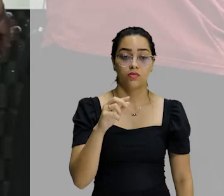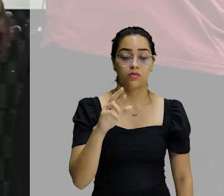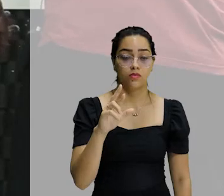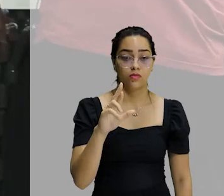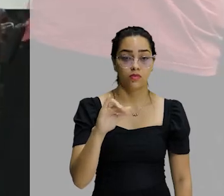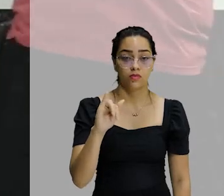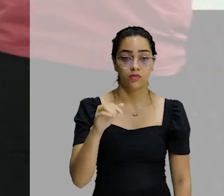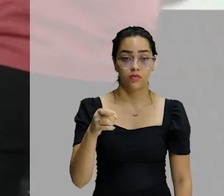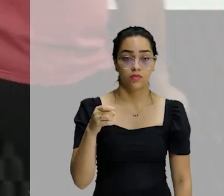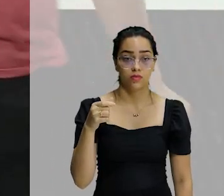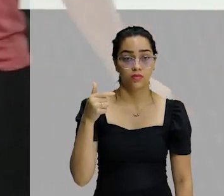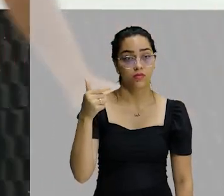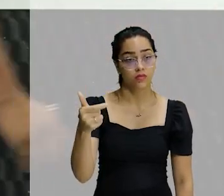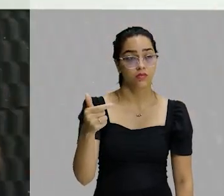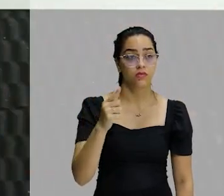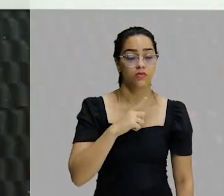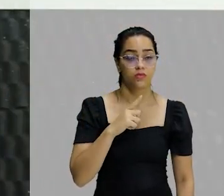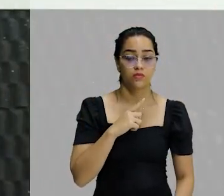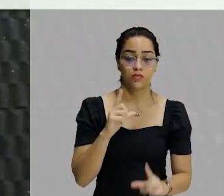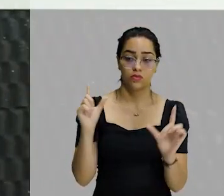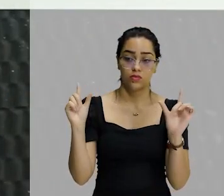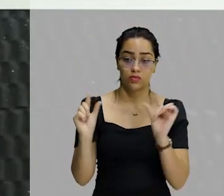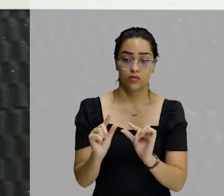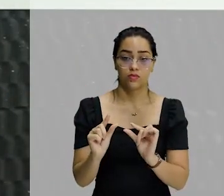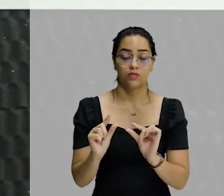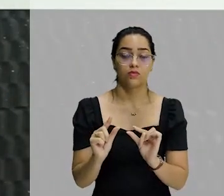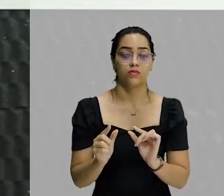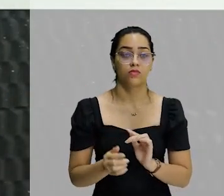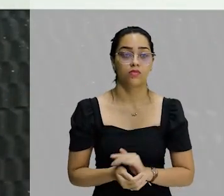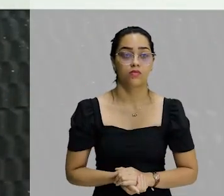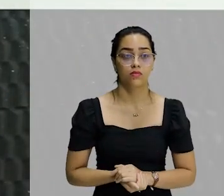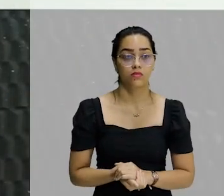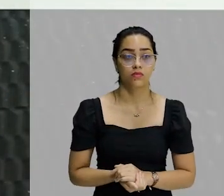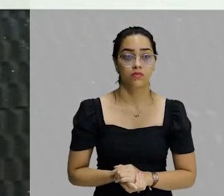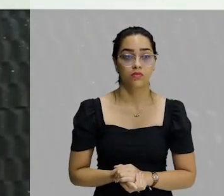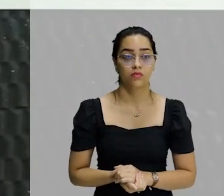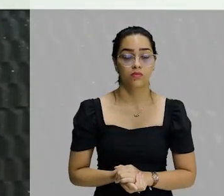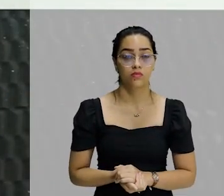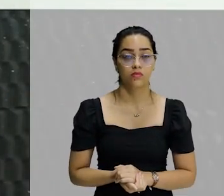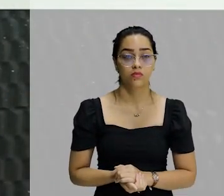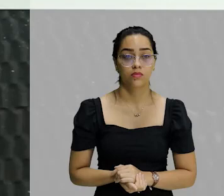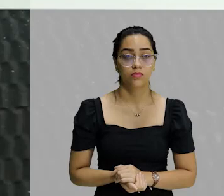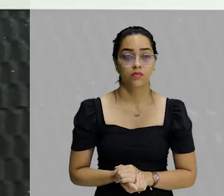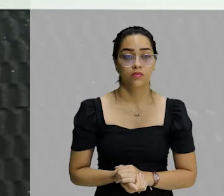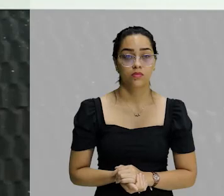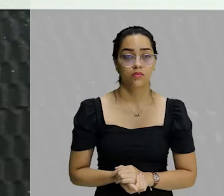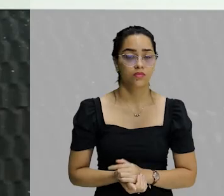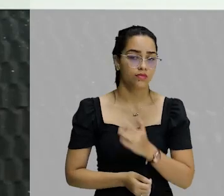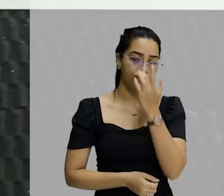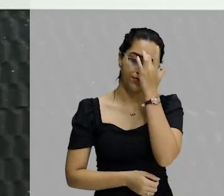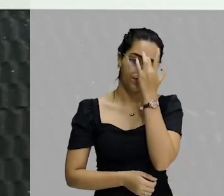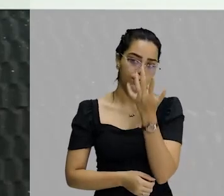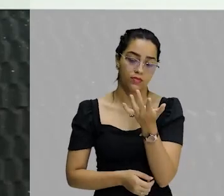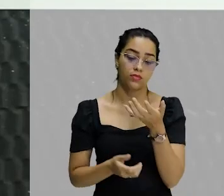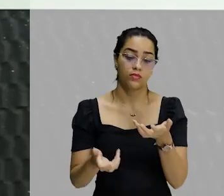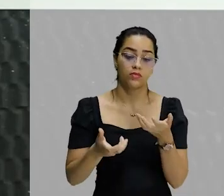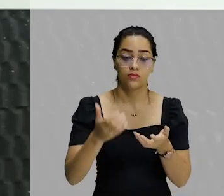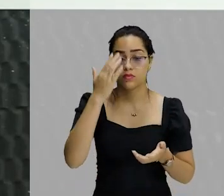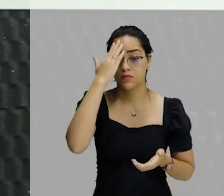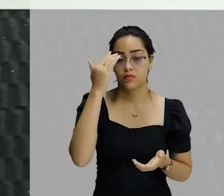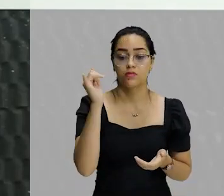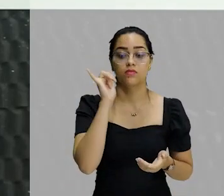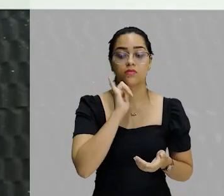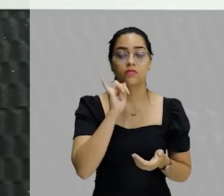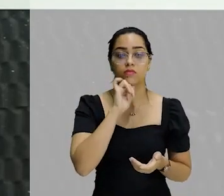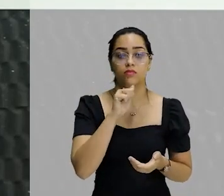2. Ó. Fazer aquela simplificação de radical. Galera, aí ficou fácil, né? Ele quer saber, por